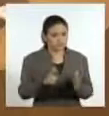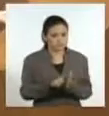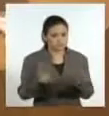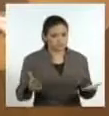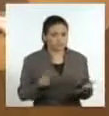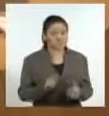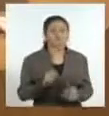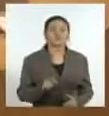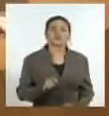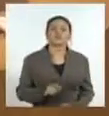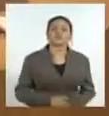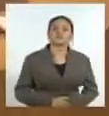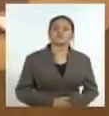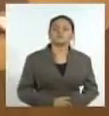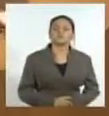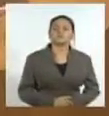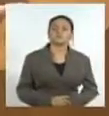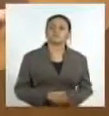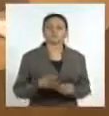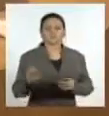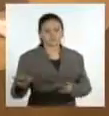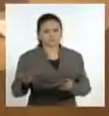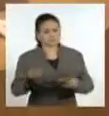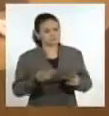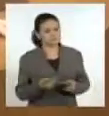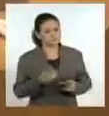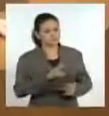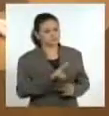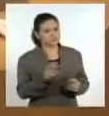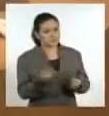foi convidado para ser vice, de cara,